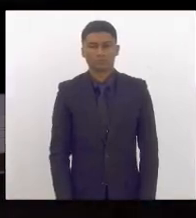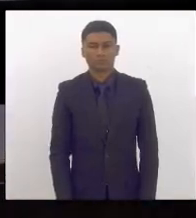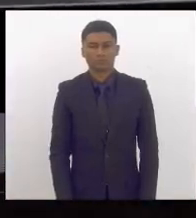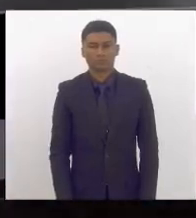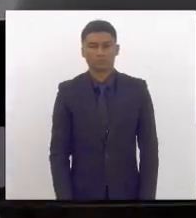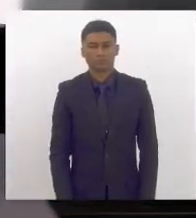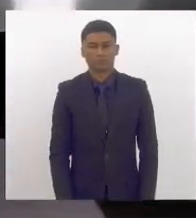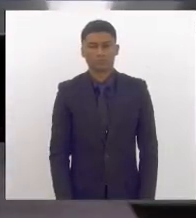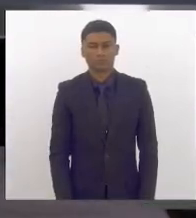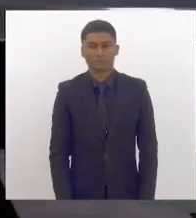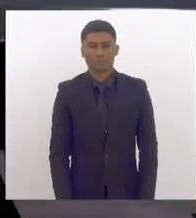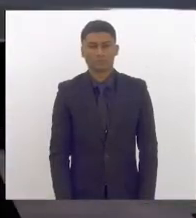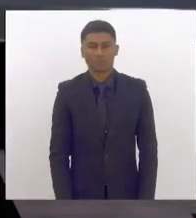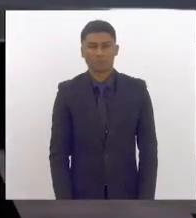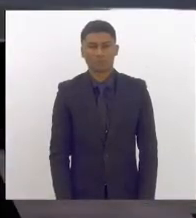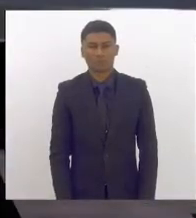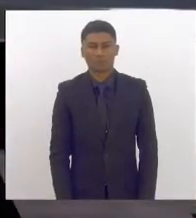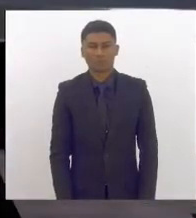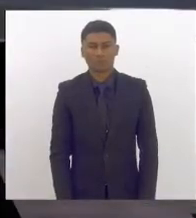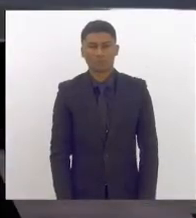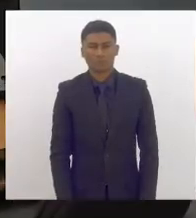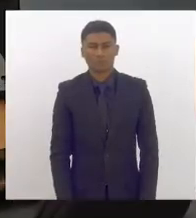E aí